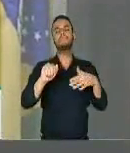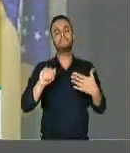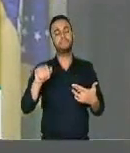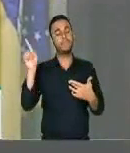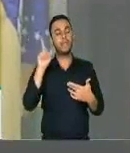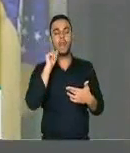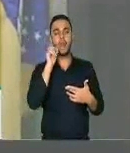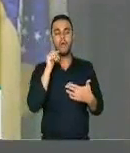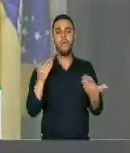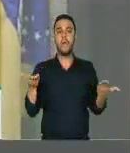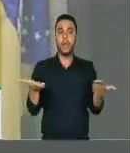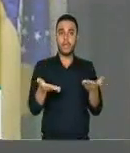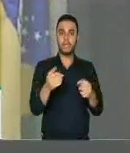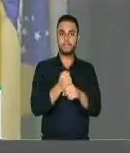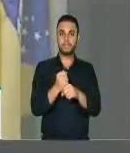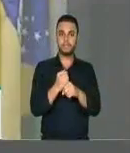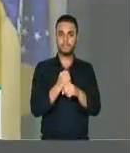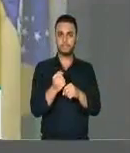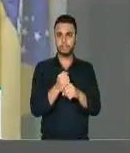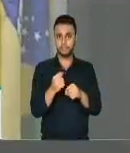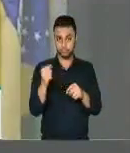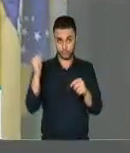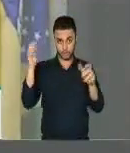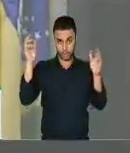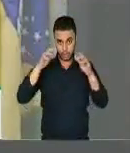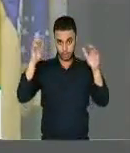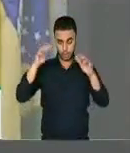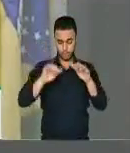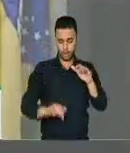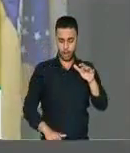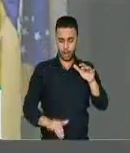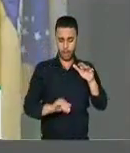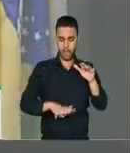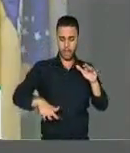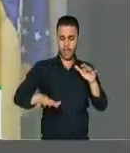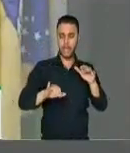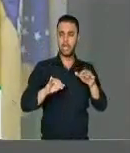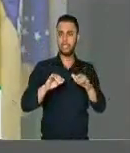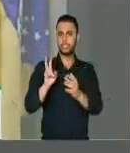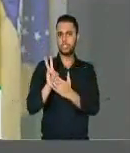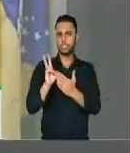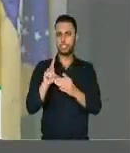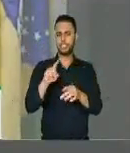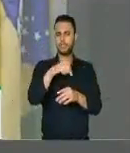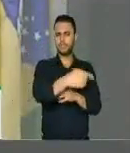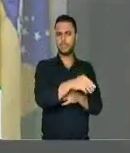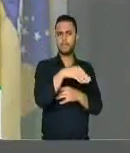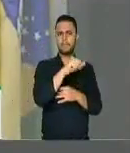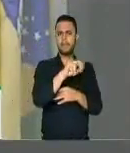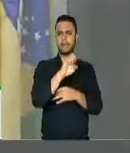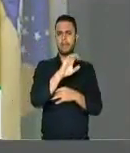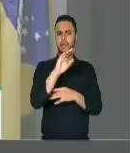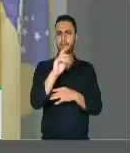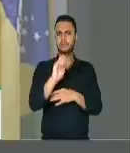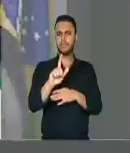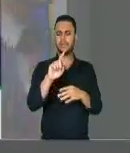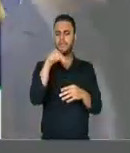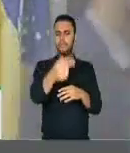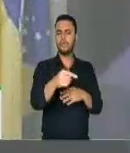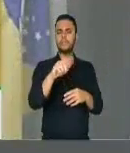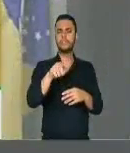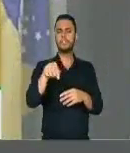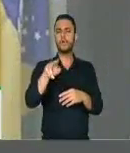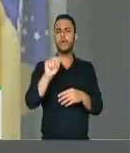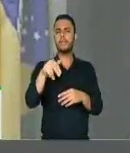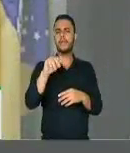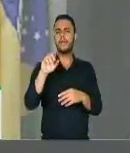ano, a chuva ela pegou todo o estado, desde Palmeira dos Índios, a região metropolitana, Marechal Deodoro, a região da Zona da Mata,